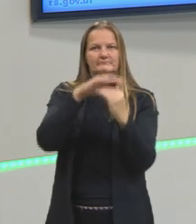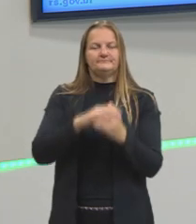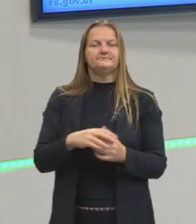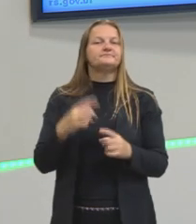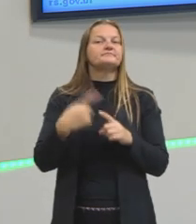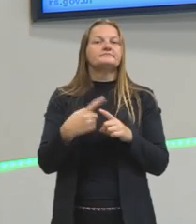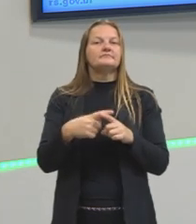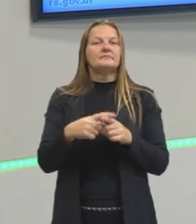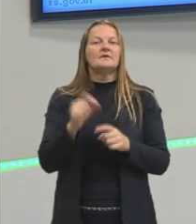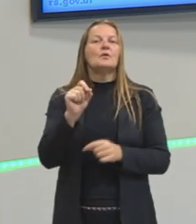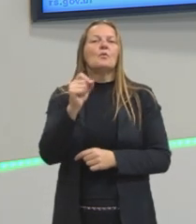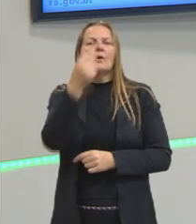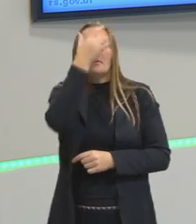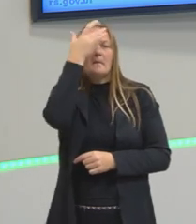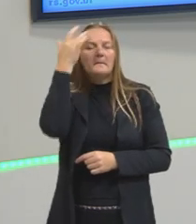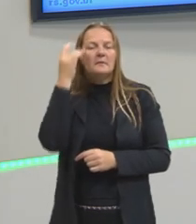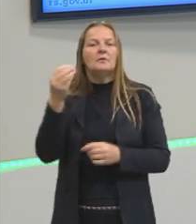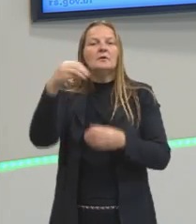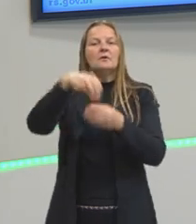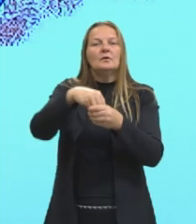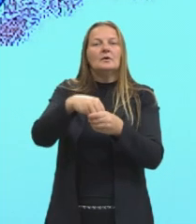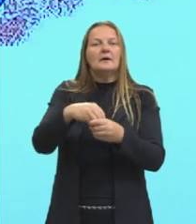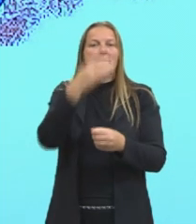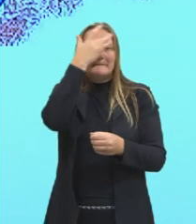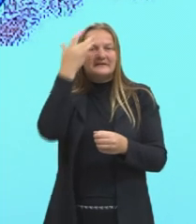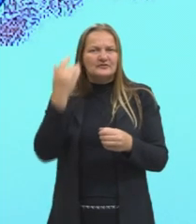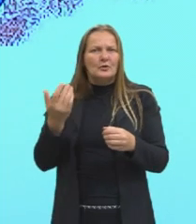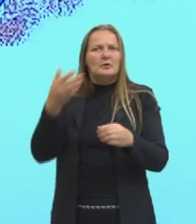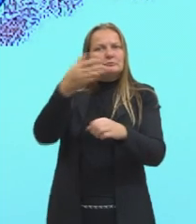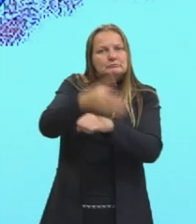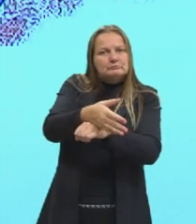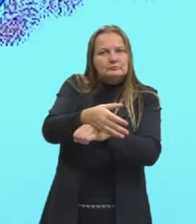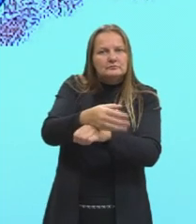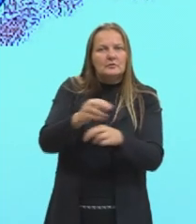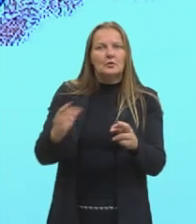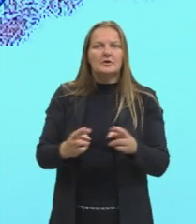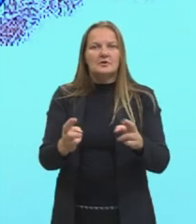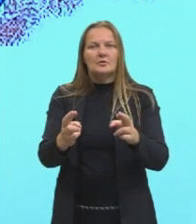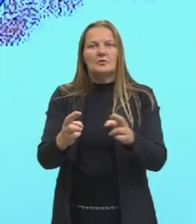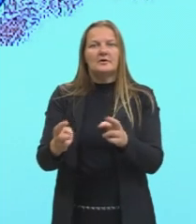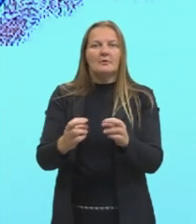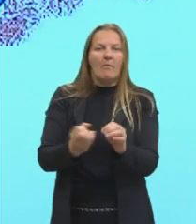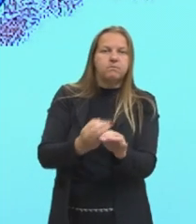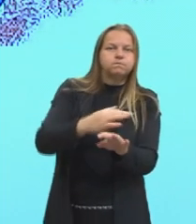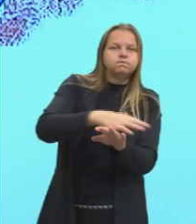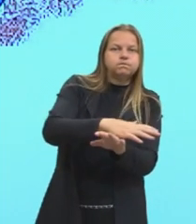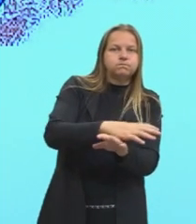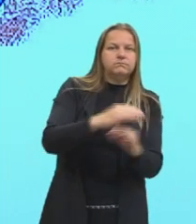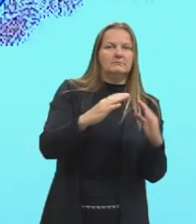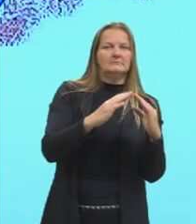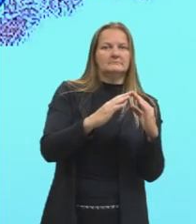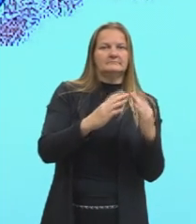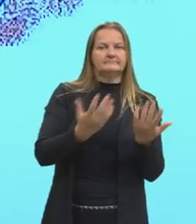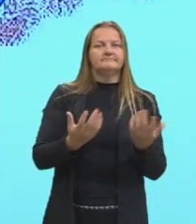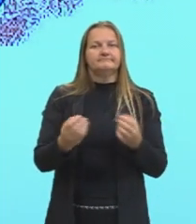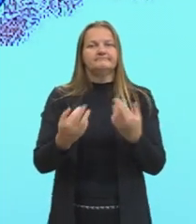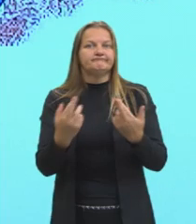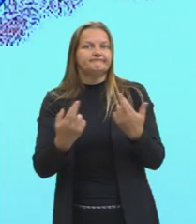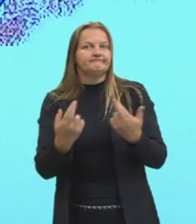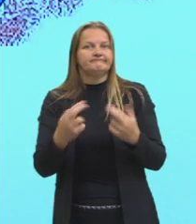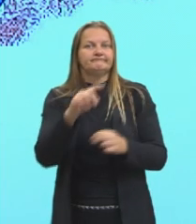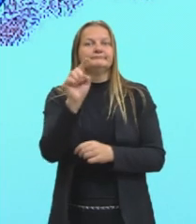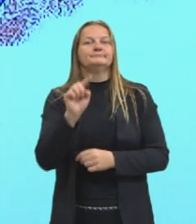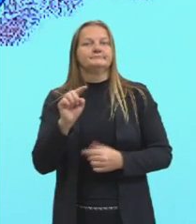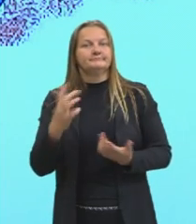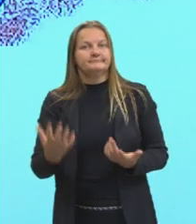pergunta é quem tá ocupando o lugar de quem é o ser humano que tá alugando a ocupando o lugar do Rio um rio que tá ocupando o lugar do ser humano né a gente